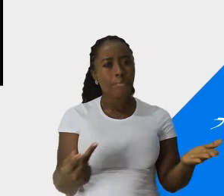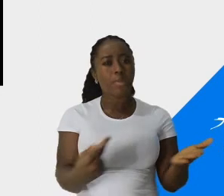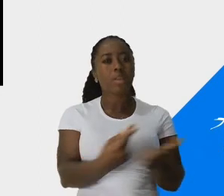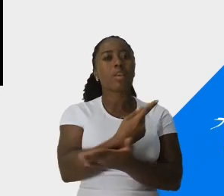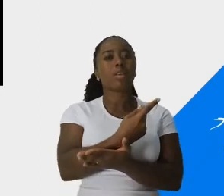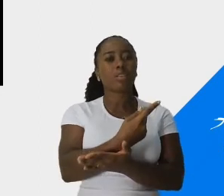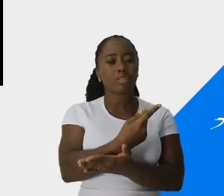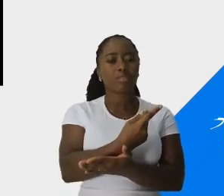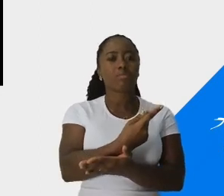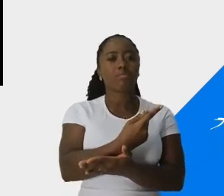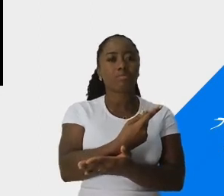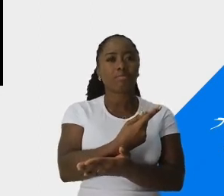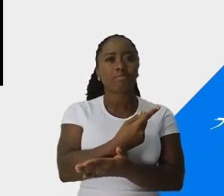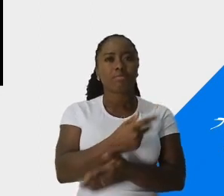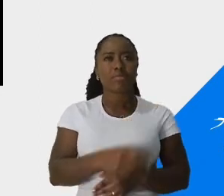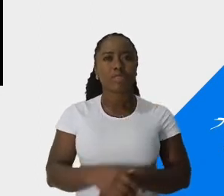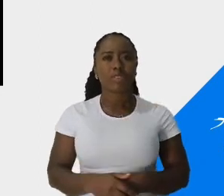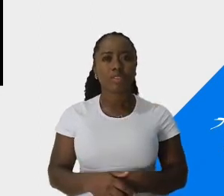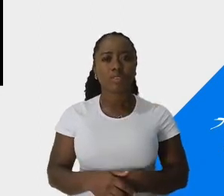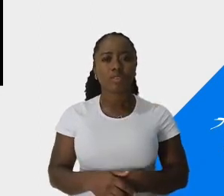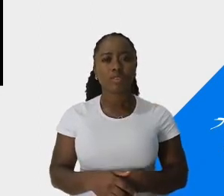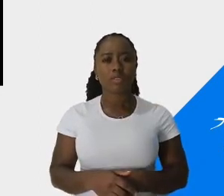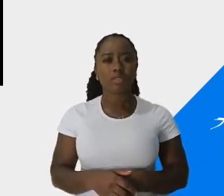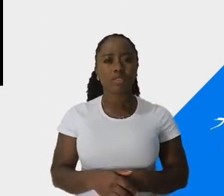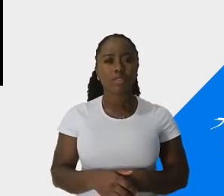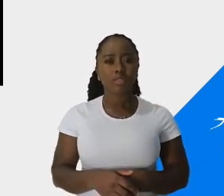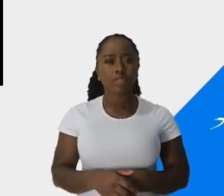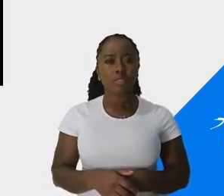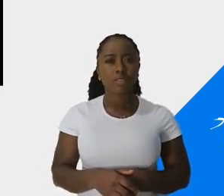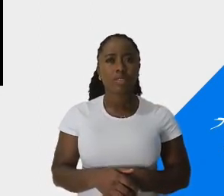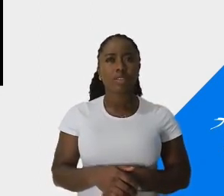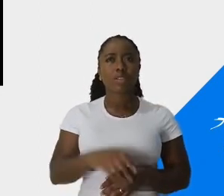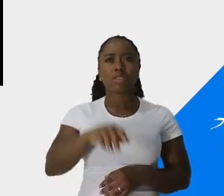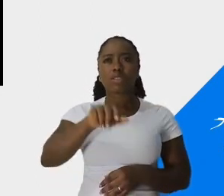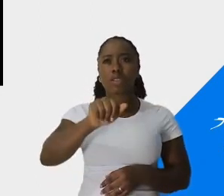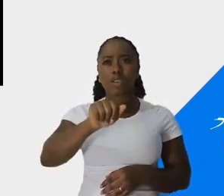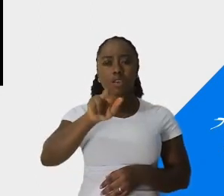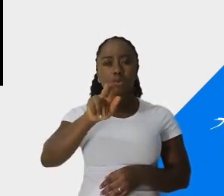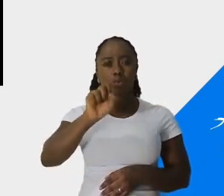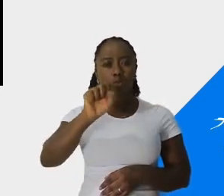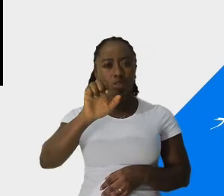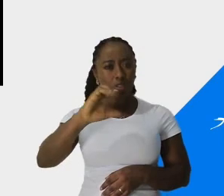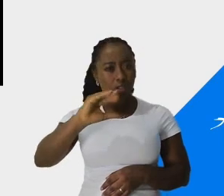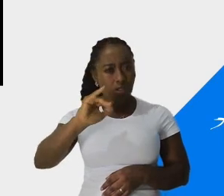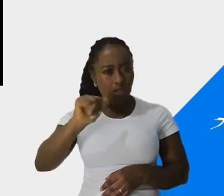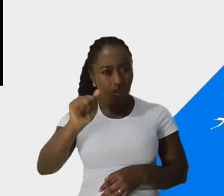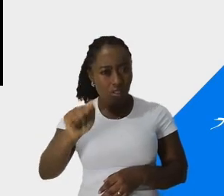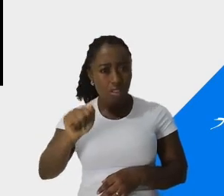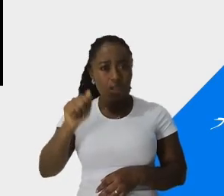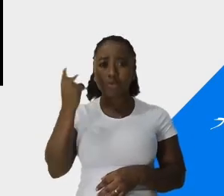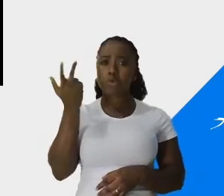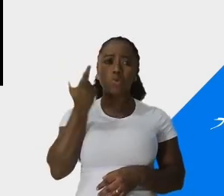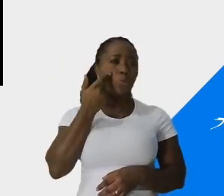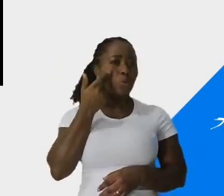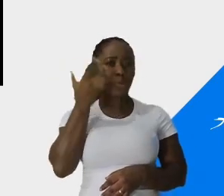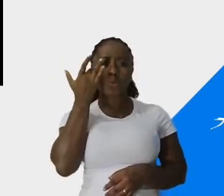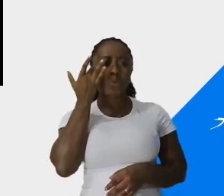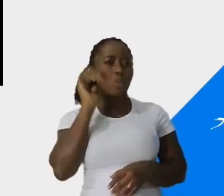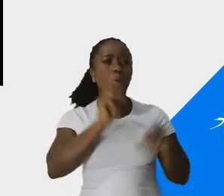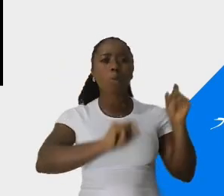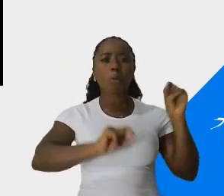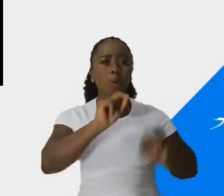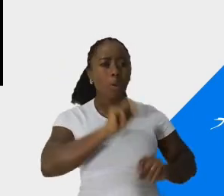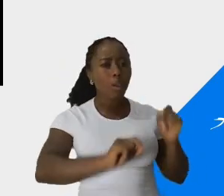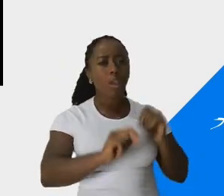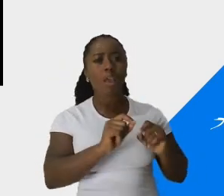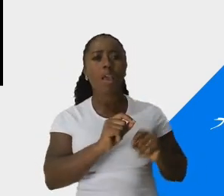ausência. Então, não se sabia o que era, enfim, foi se investigando, ela foi trazida pelo